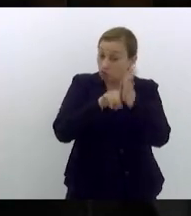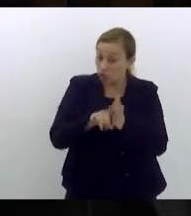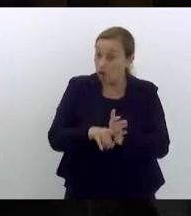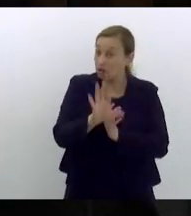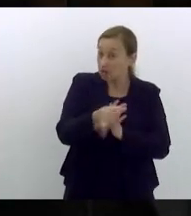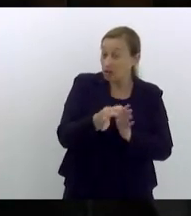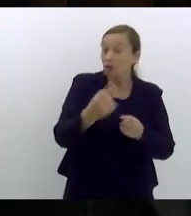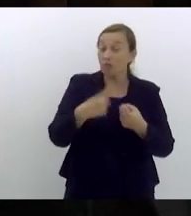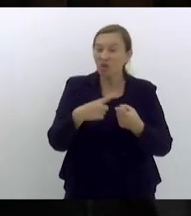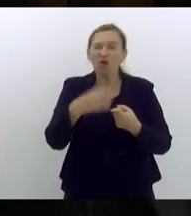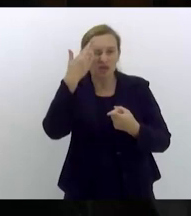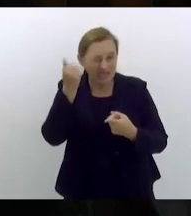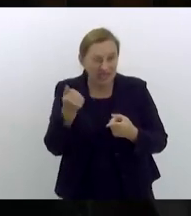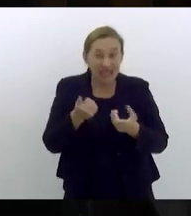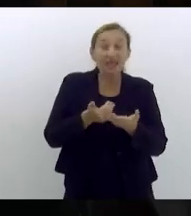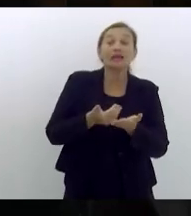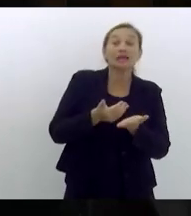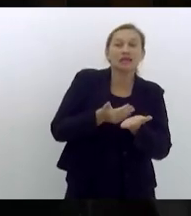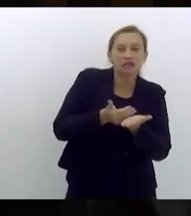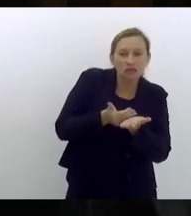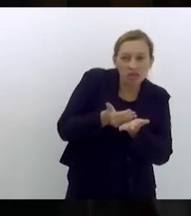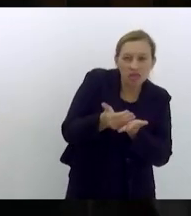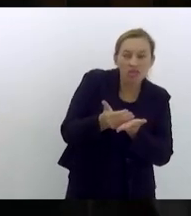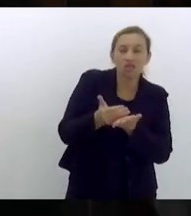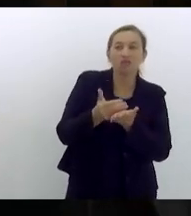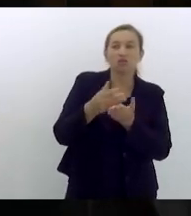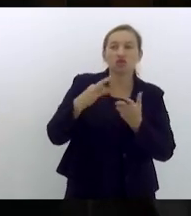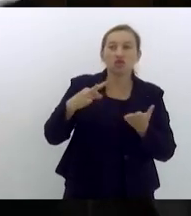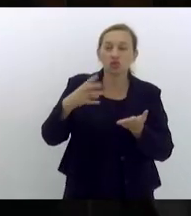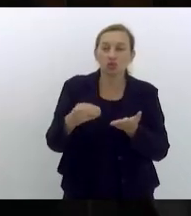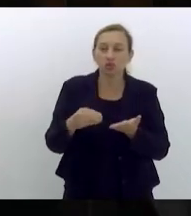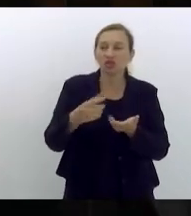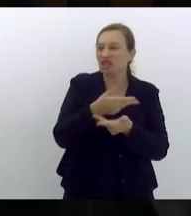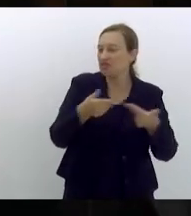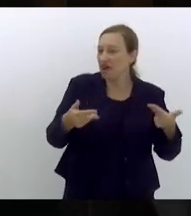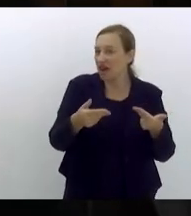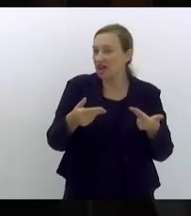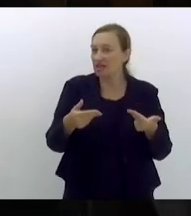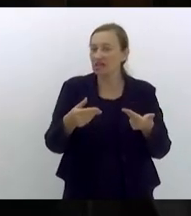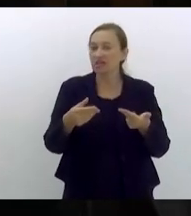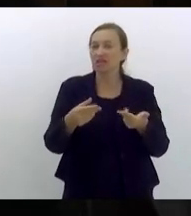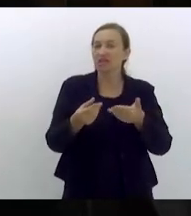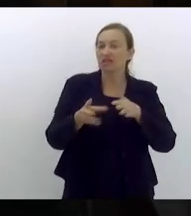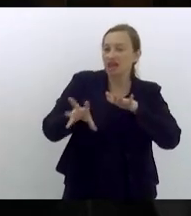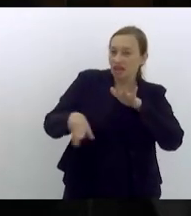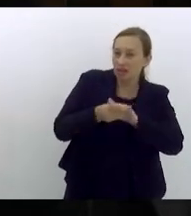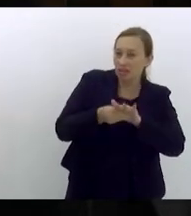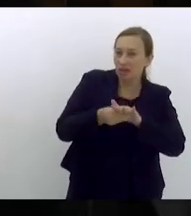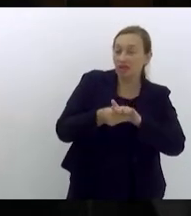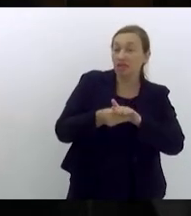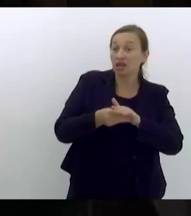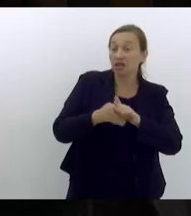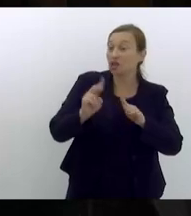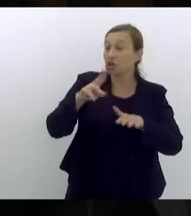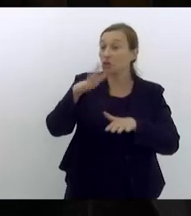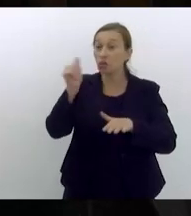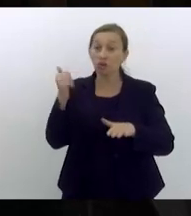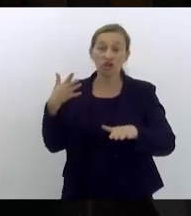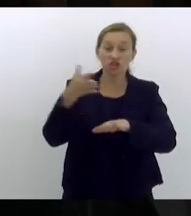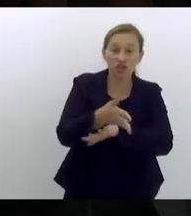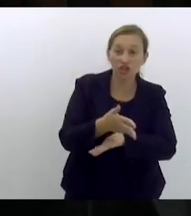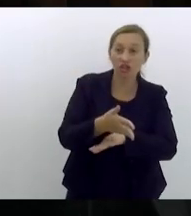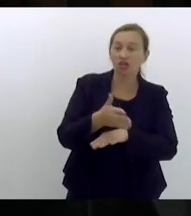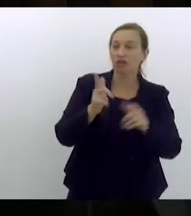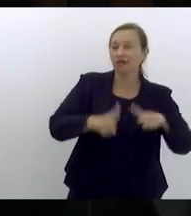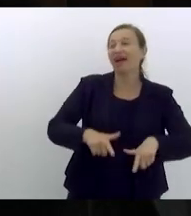porque eu sei desde que o mundo é bom que tem um monte de emenda que vai pra ong que não existe que não faz o trabalho né Luisa mell Então realmente